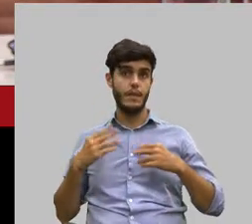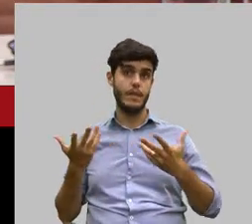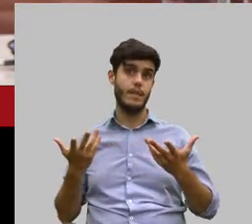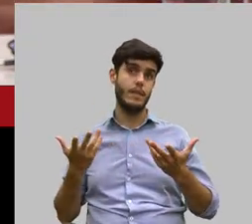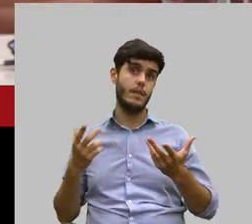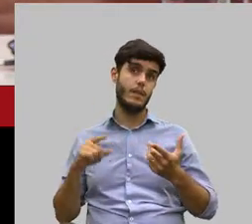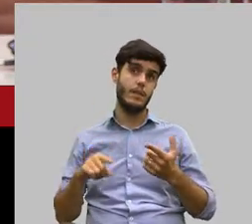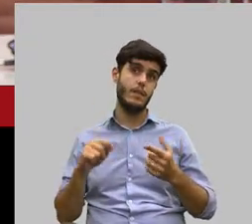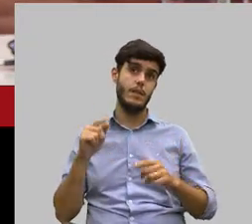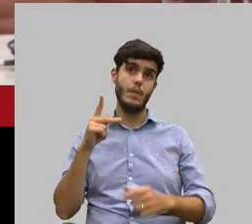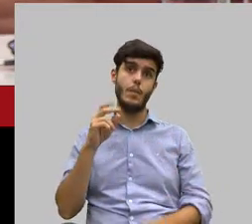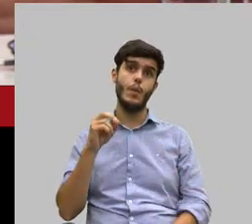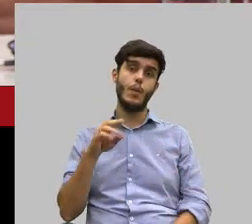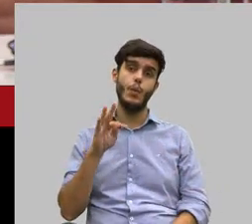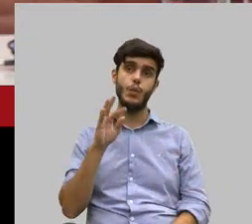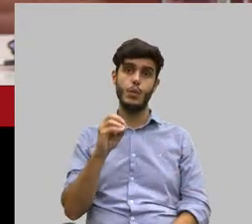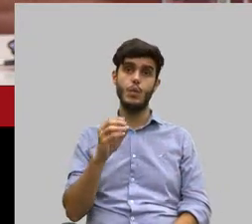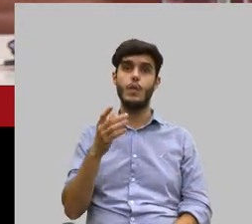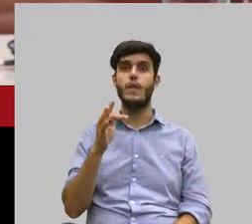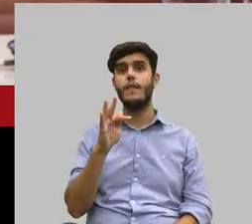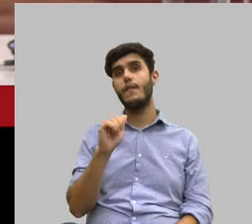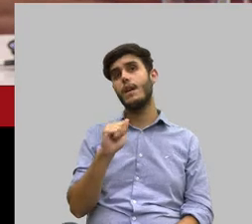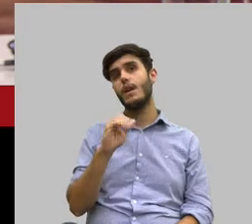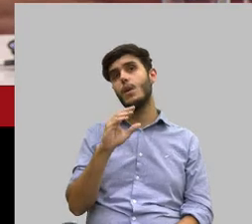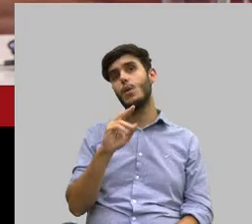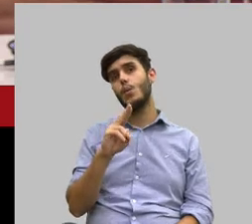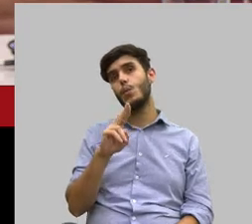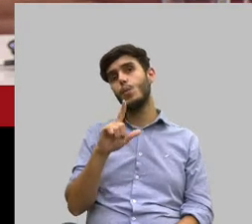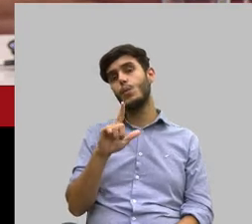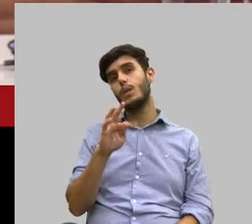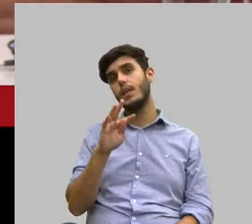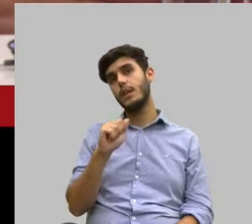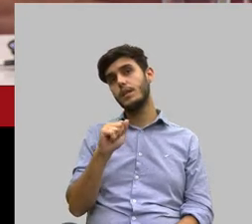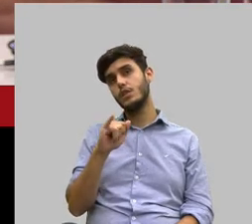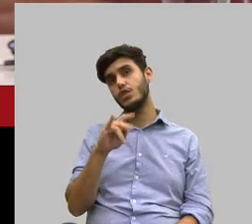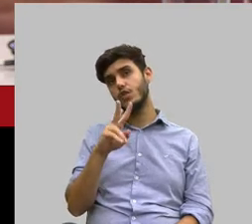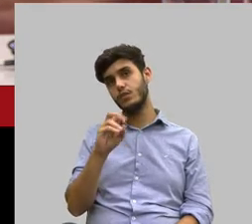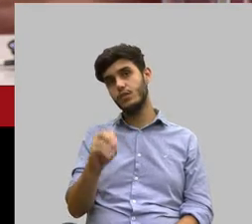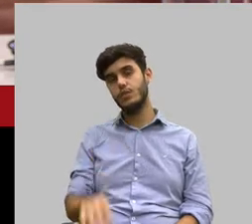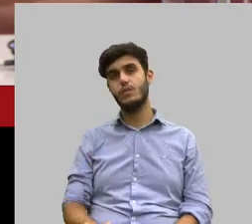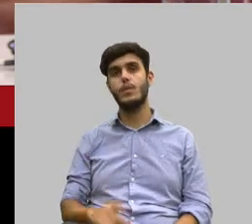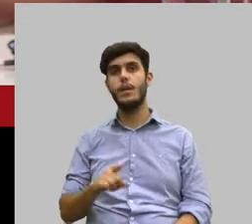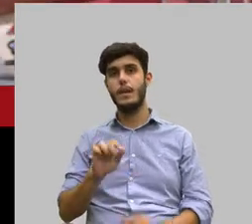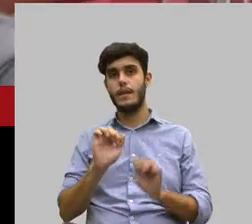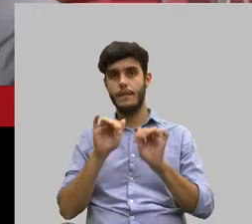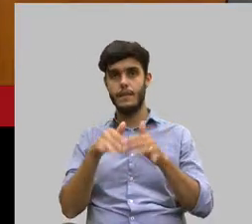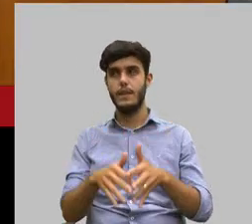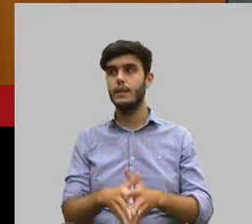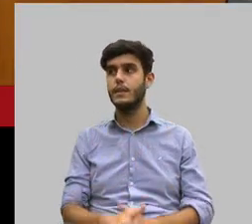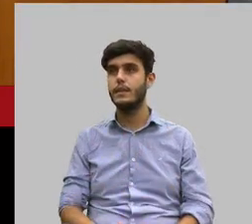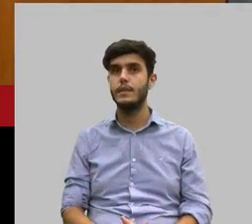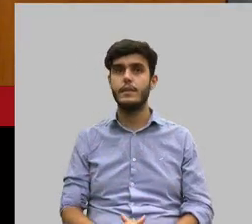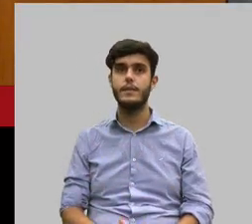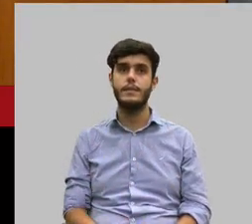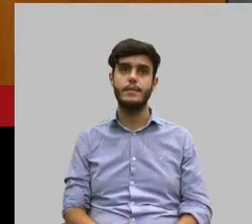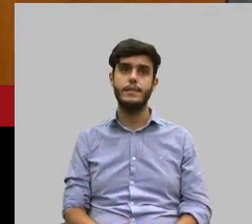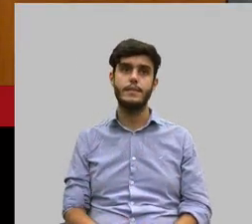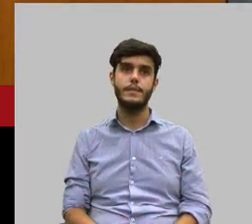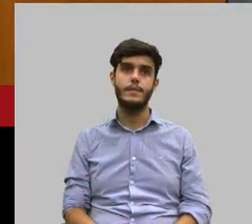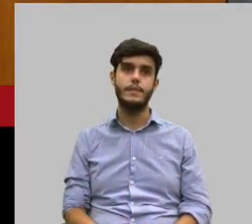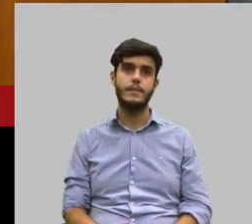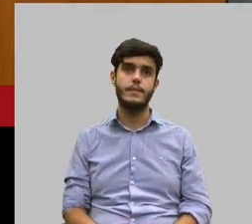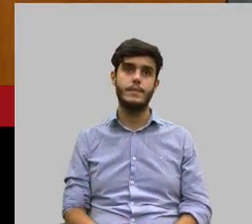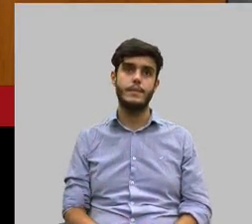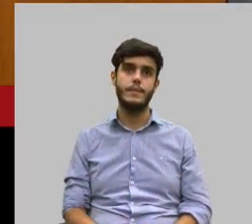facultativo então fica aqui essa pergunta pra senhora pra gente caminhar para o encerramento a senhora tem a palavra